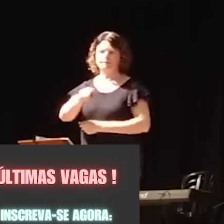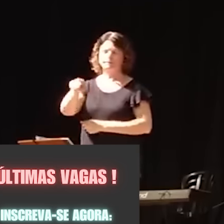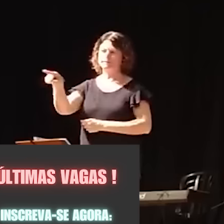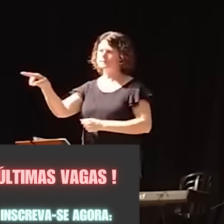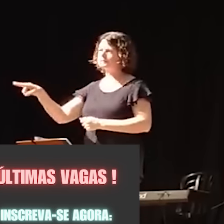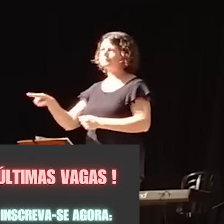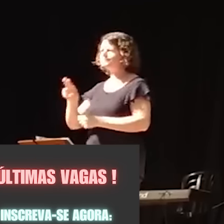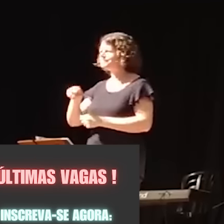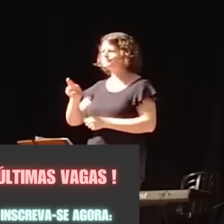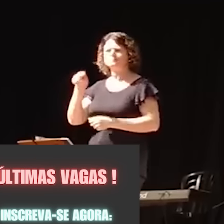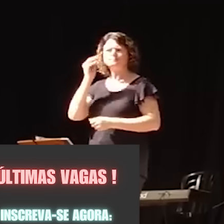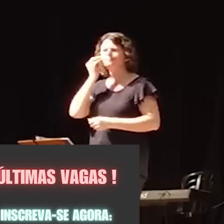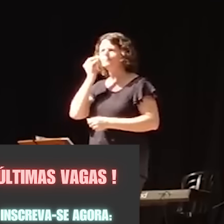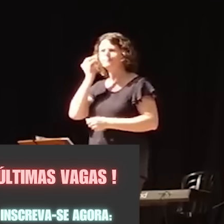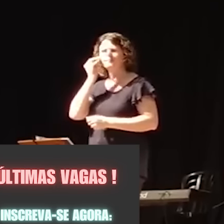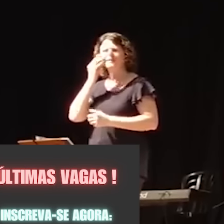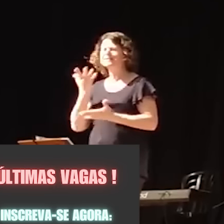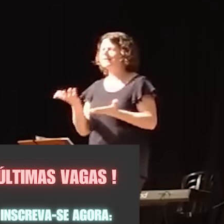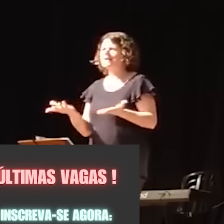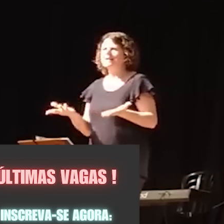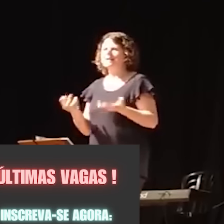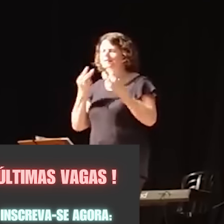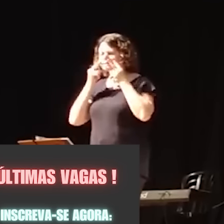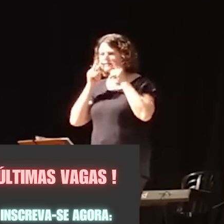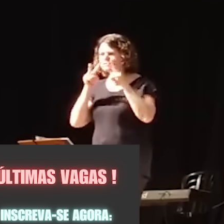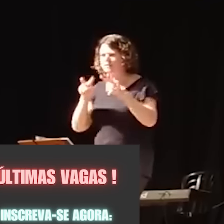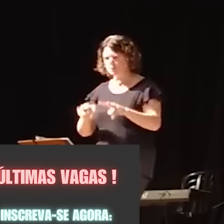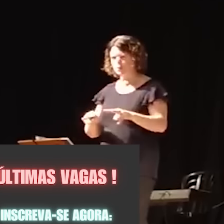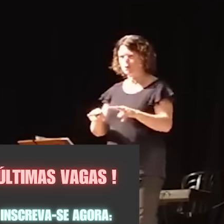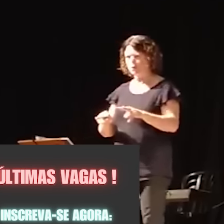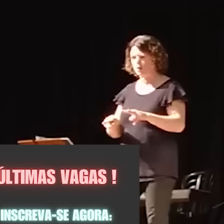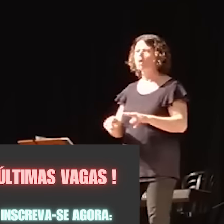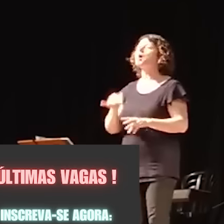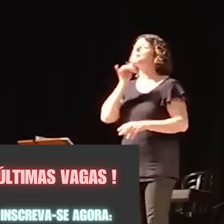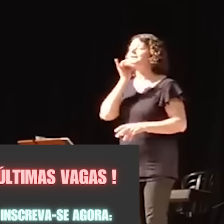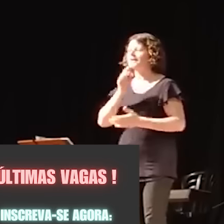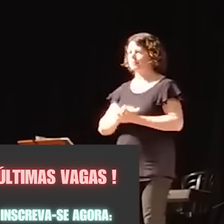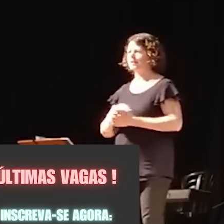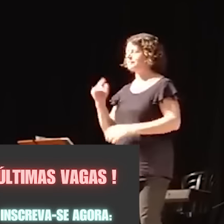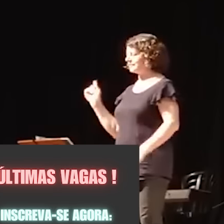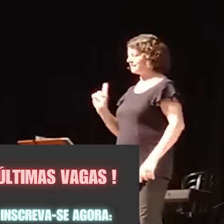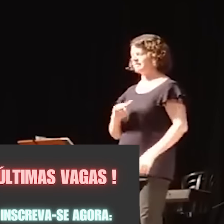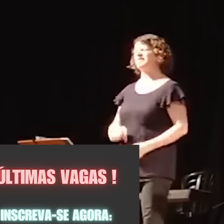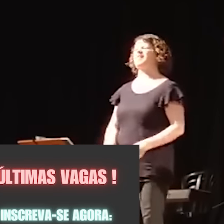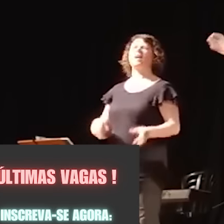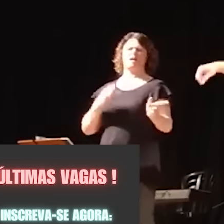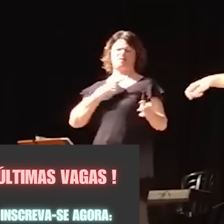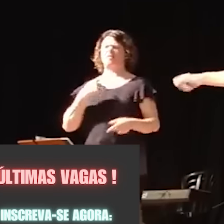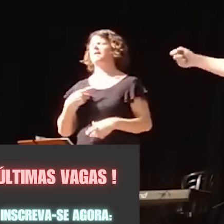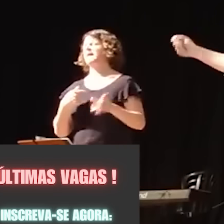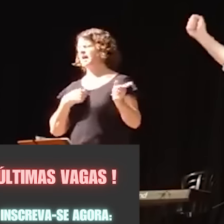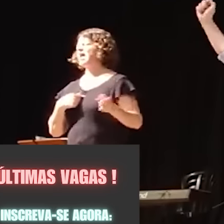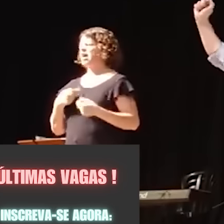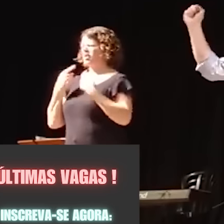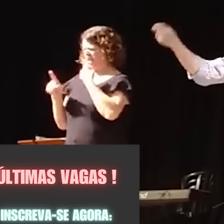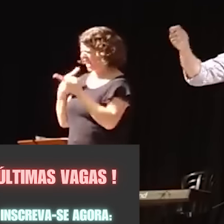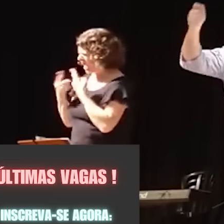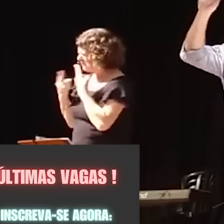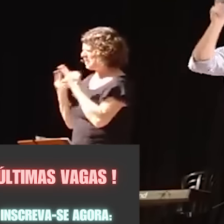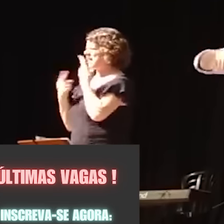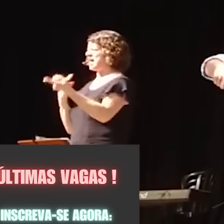testemunho de alguém que chega aqui e fala assim pastor eu reclamei eu murmurei eu xinguei eu discuti eu bati boca eu bati